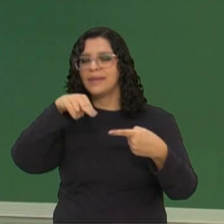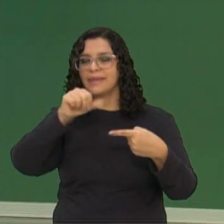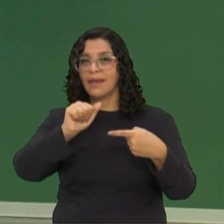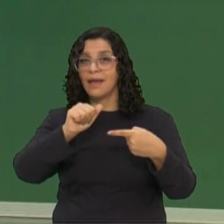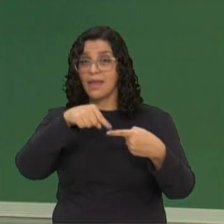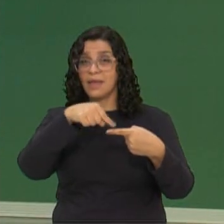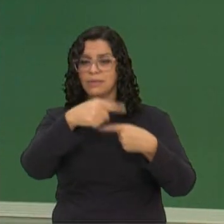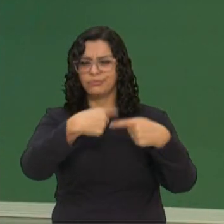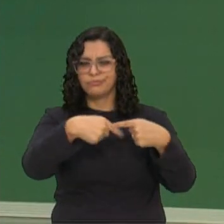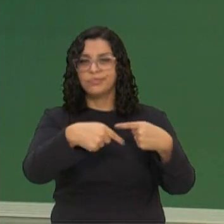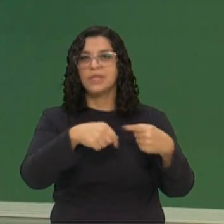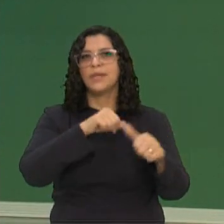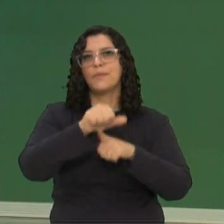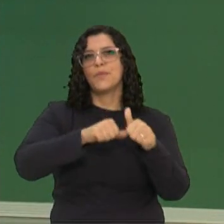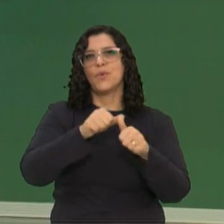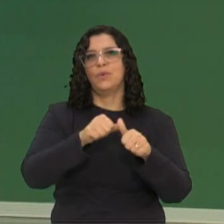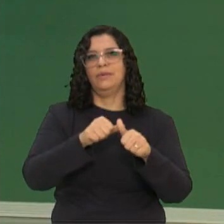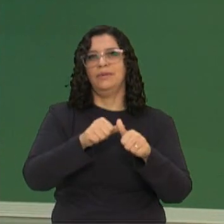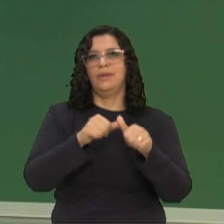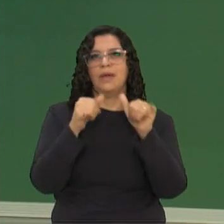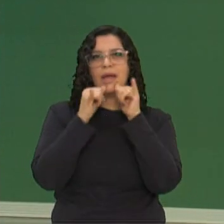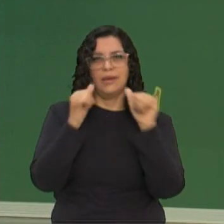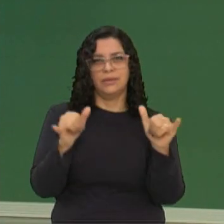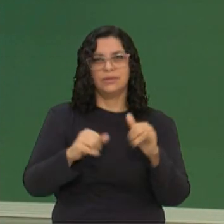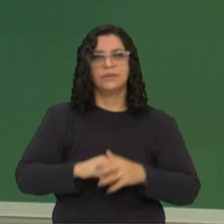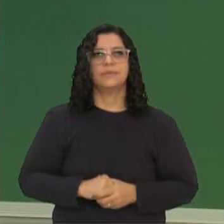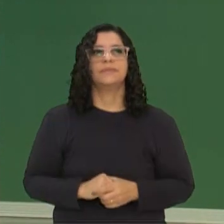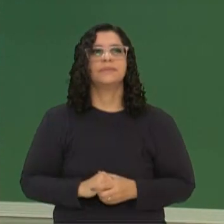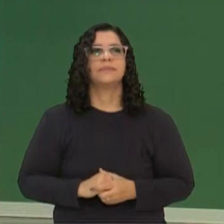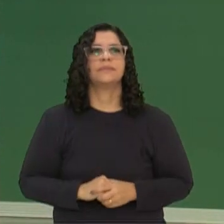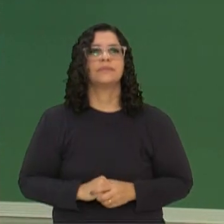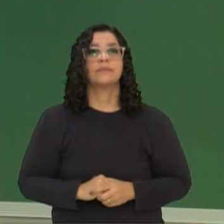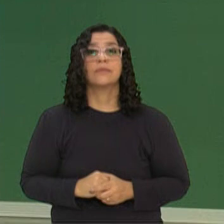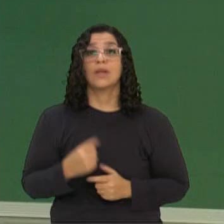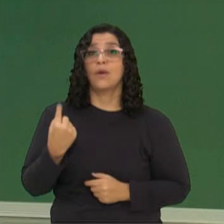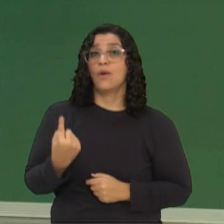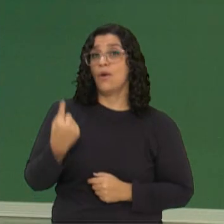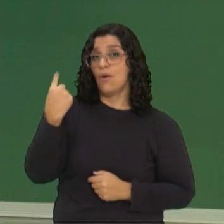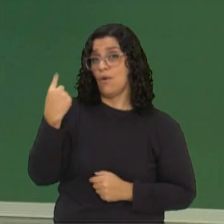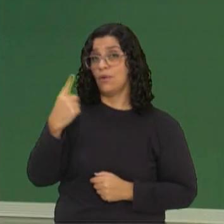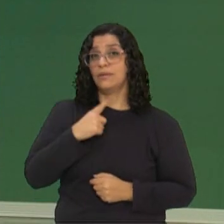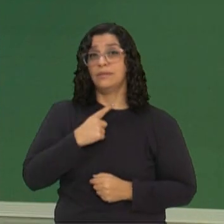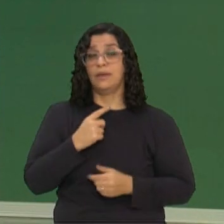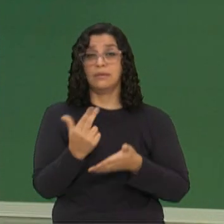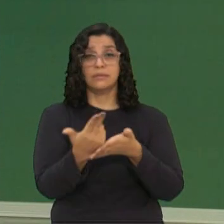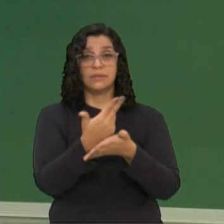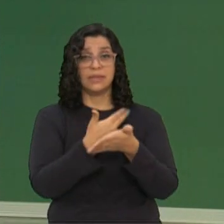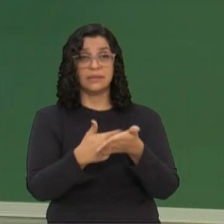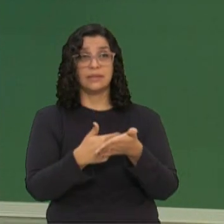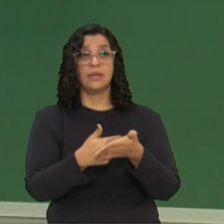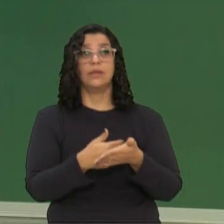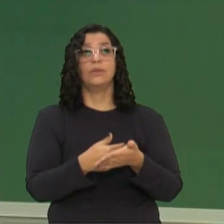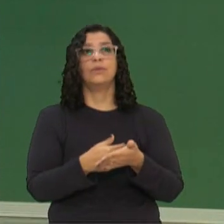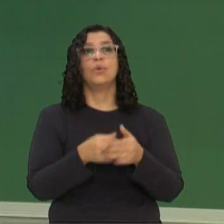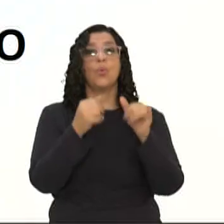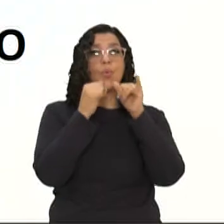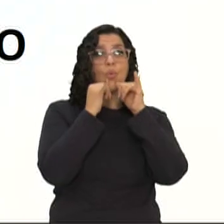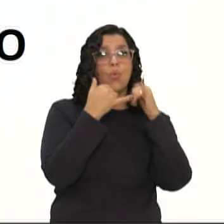gera a eletricidade. Vou passar aqui para frente. Então, nós temos aqui o motor elétrico e